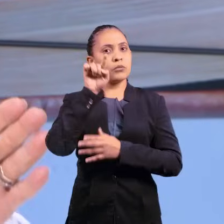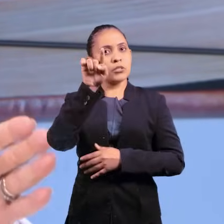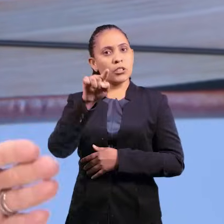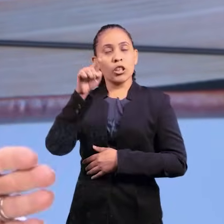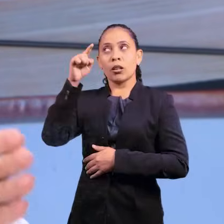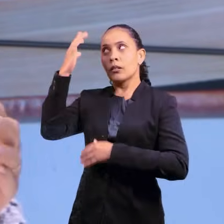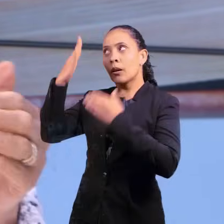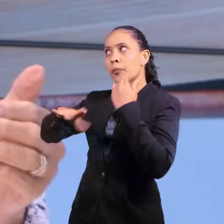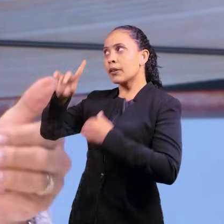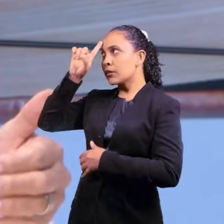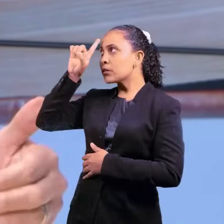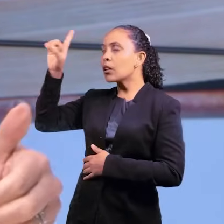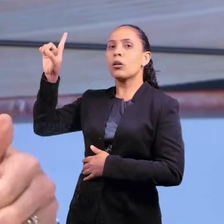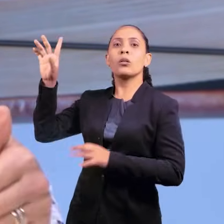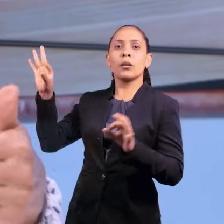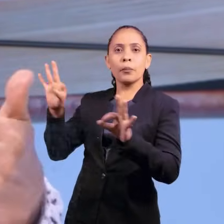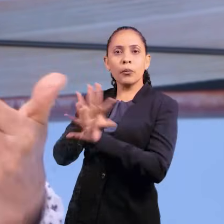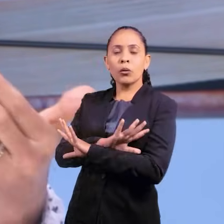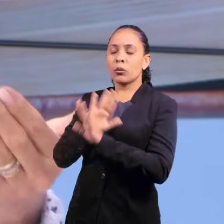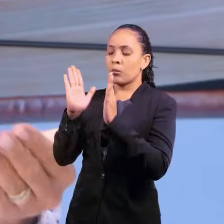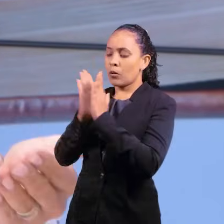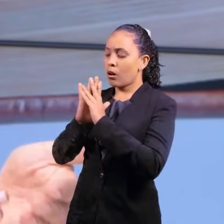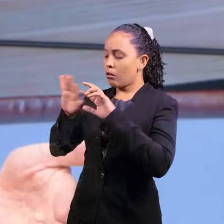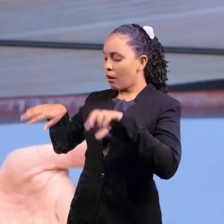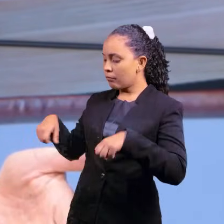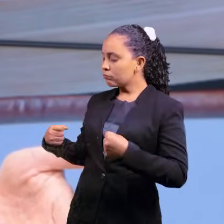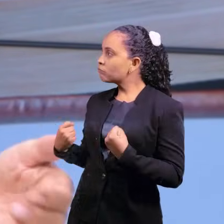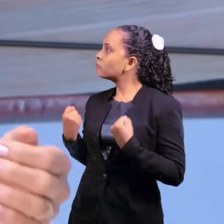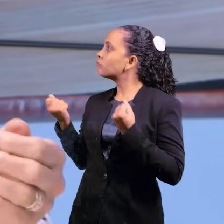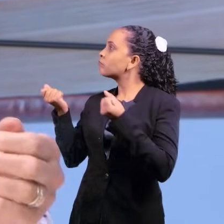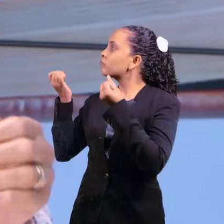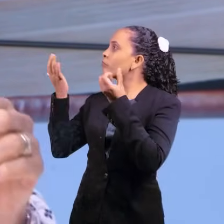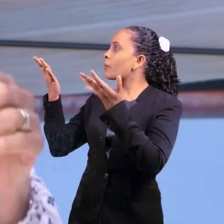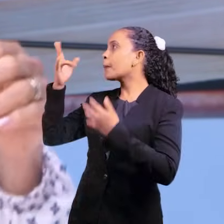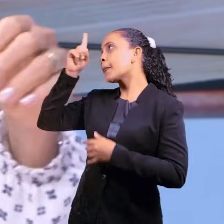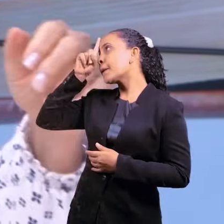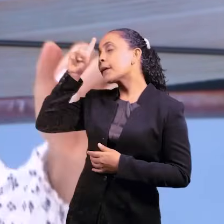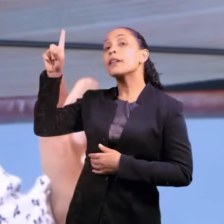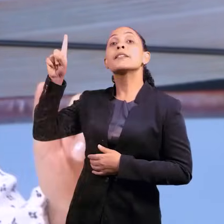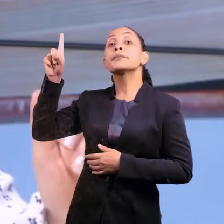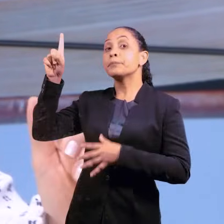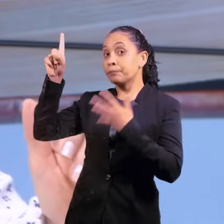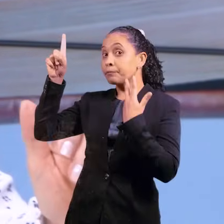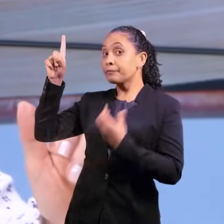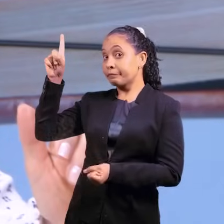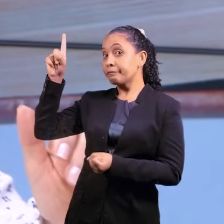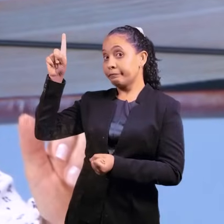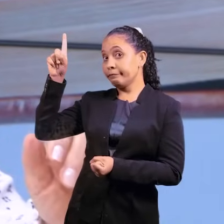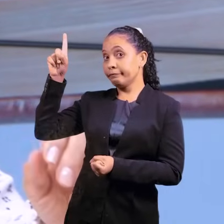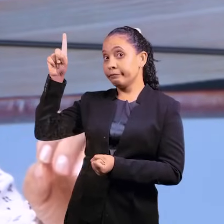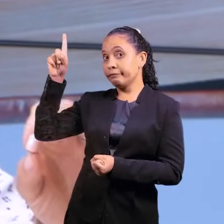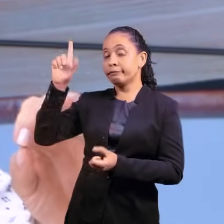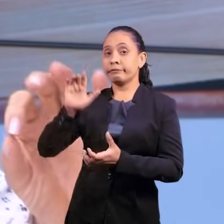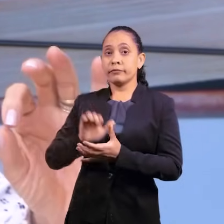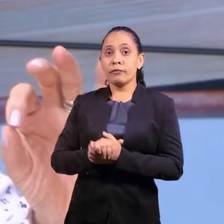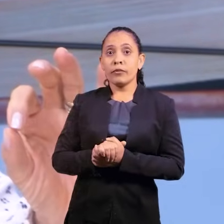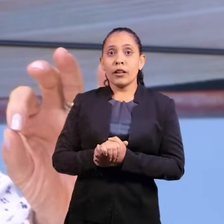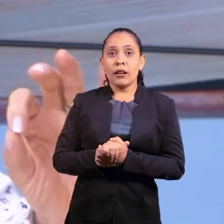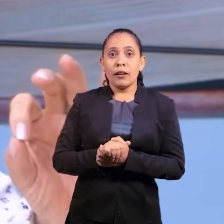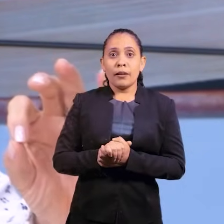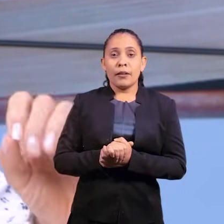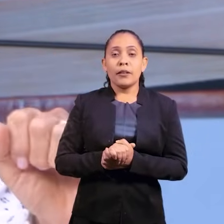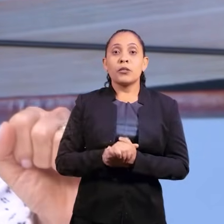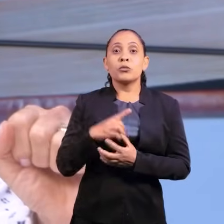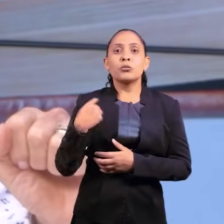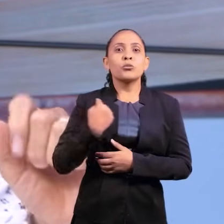está pronto para orar, para oferecer a sua oferta ao Senhor e ser aceita diante do Senhor. Nós também